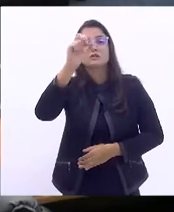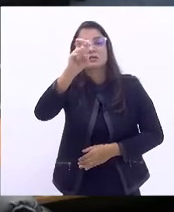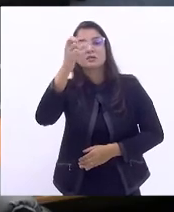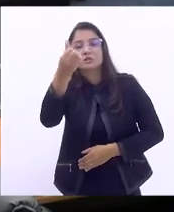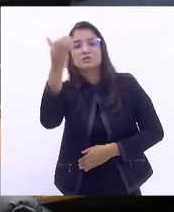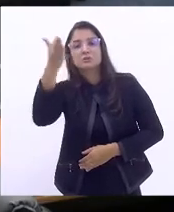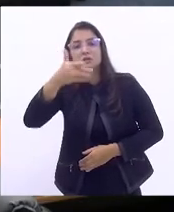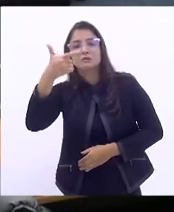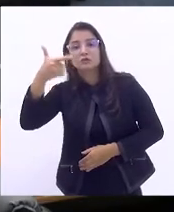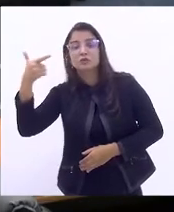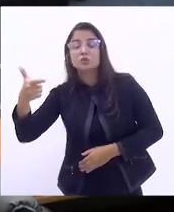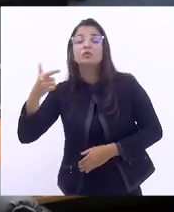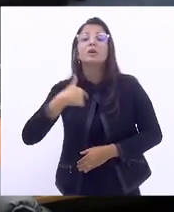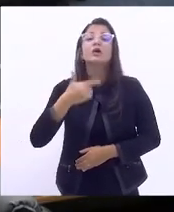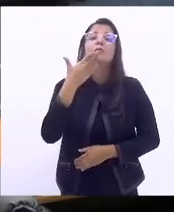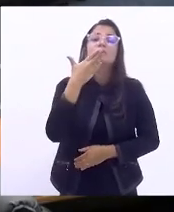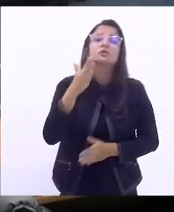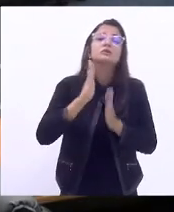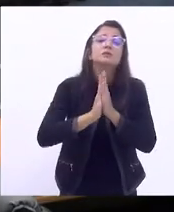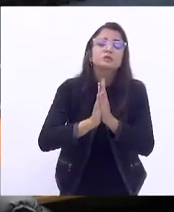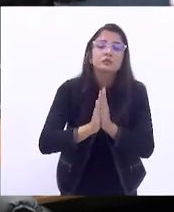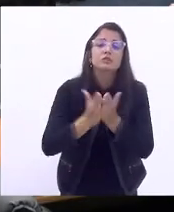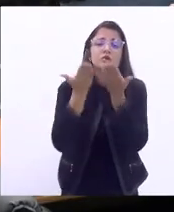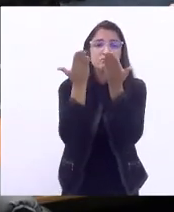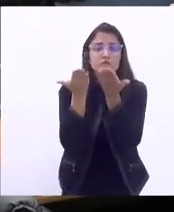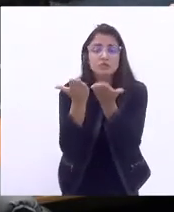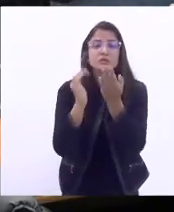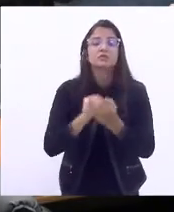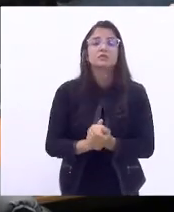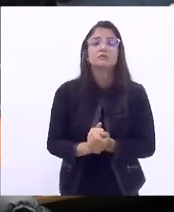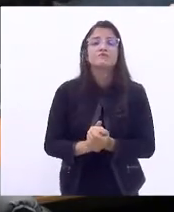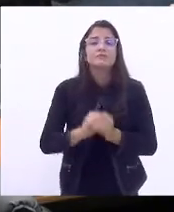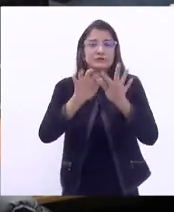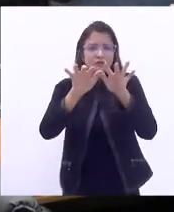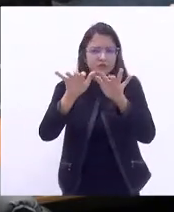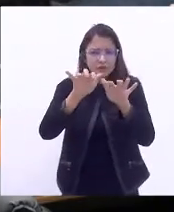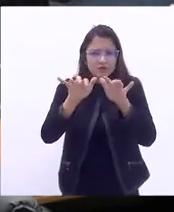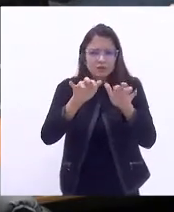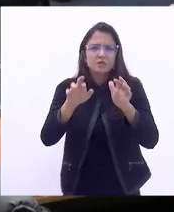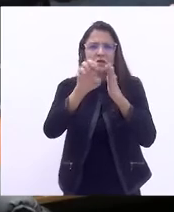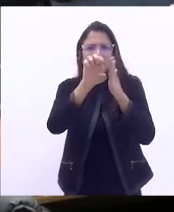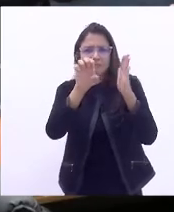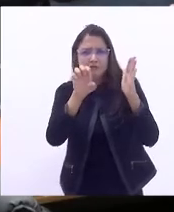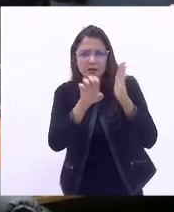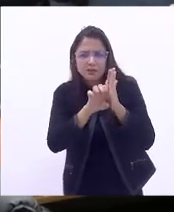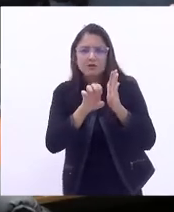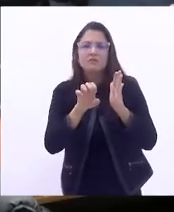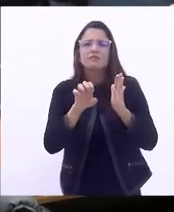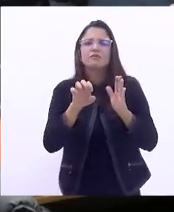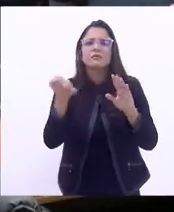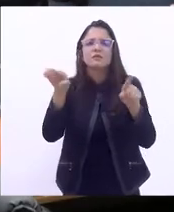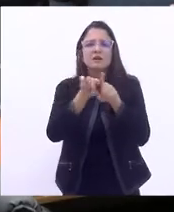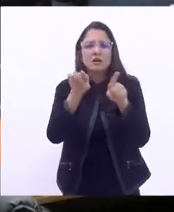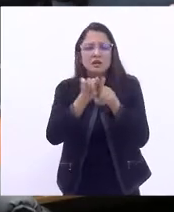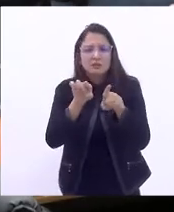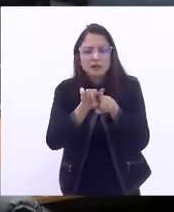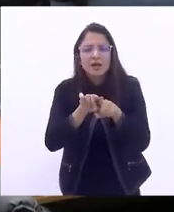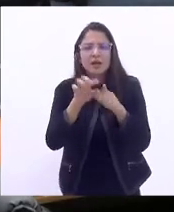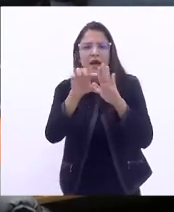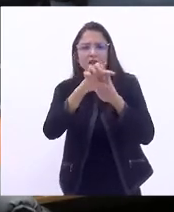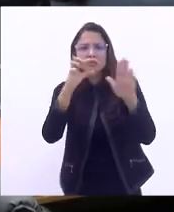1156-2022, pedi a Vossa Excelência que na digitação da emenda e do artigo